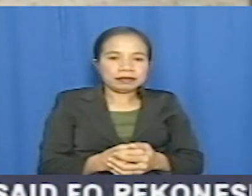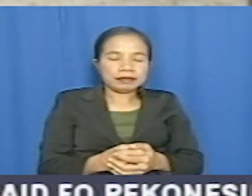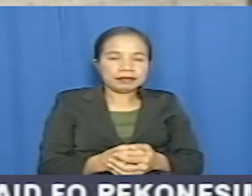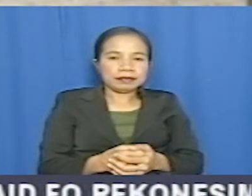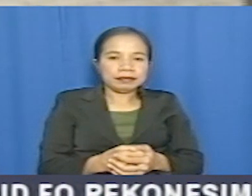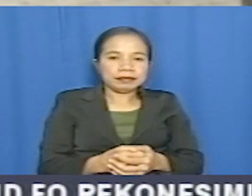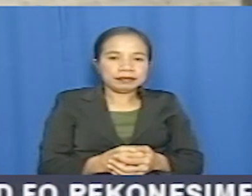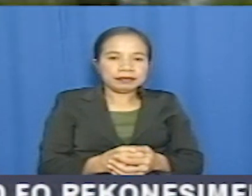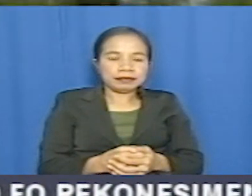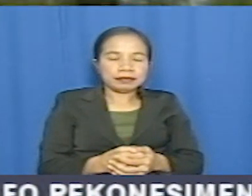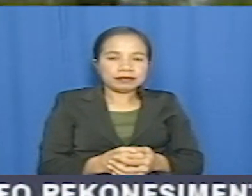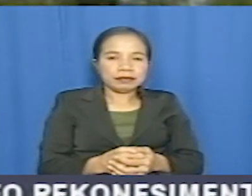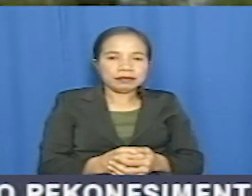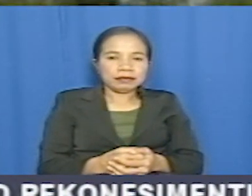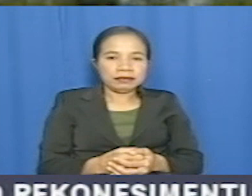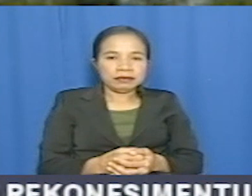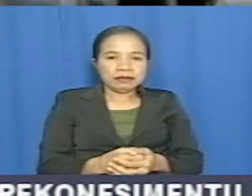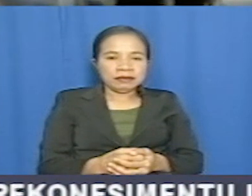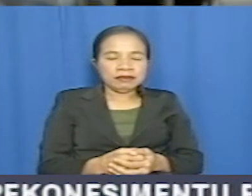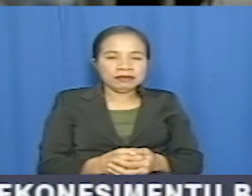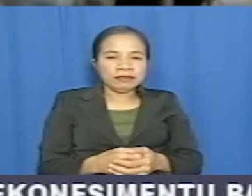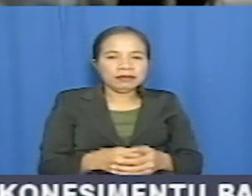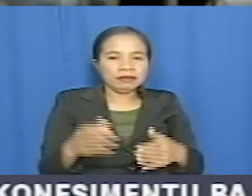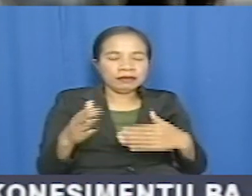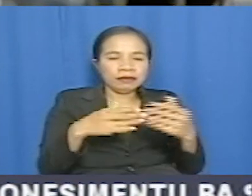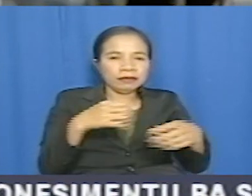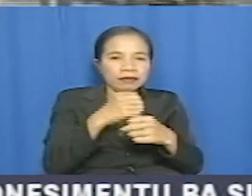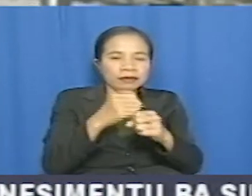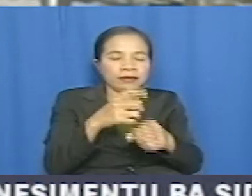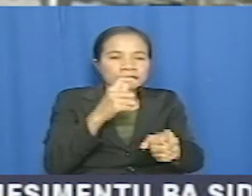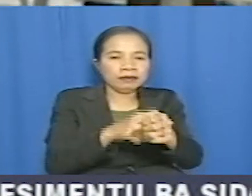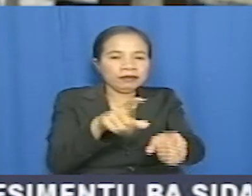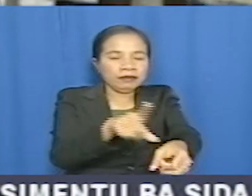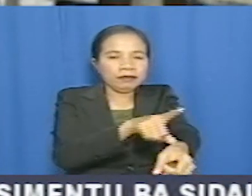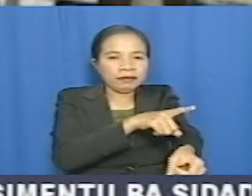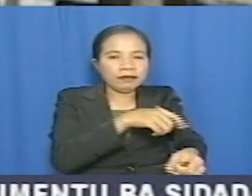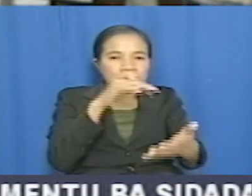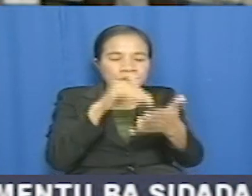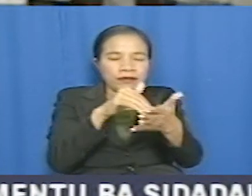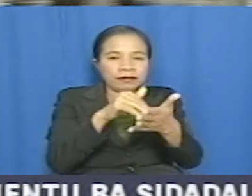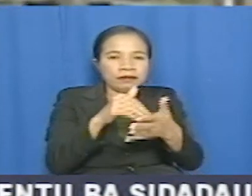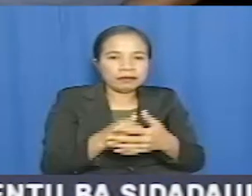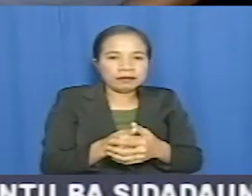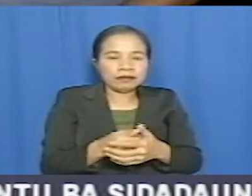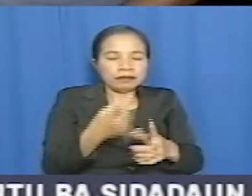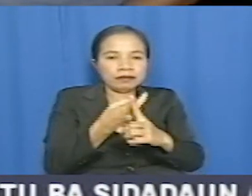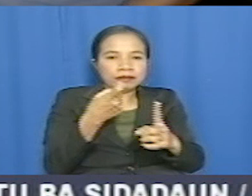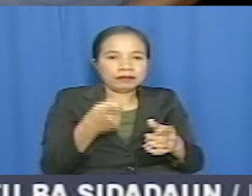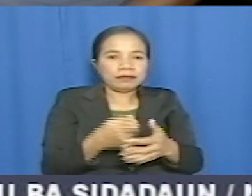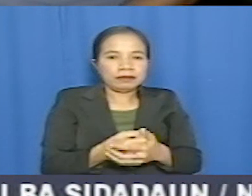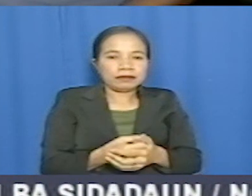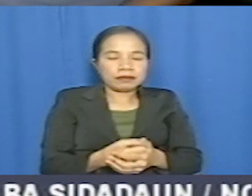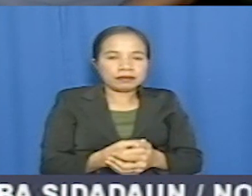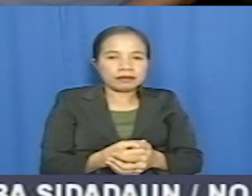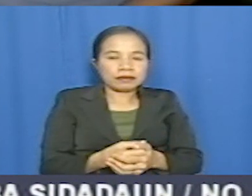nem tem que explicar. E também, normalmente, ralo para tempo naro, que estudos, o cinema mesmo aí, areba analogia, se era o poço matan, se era